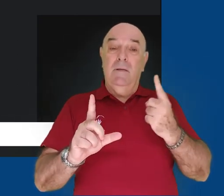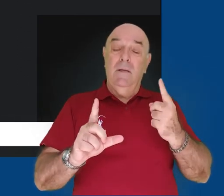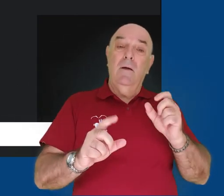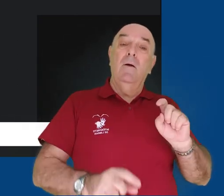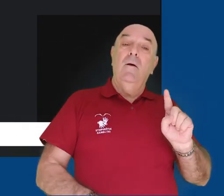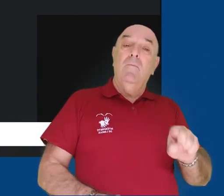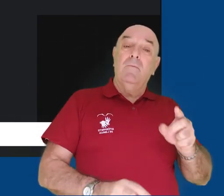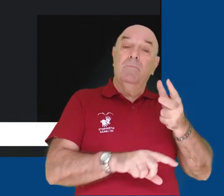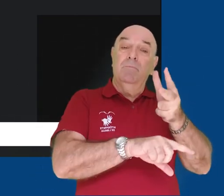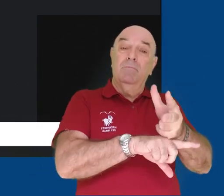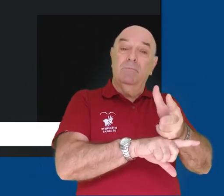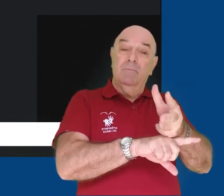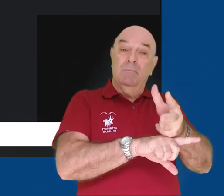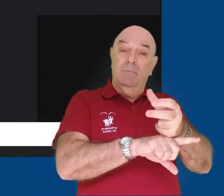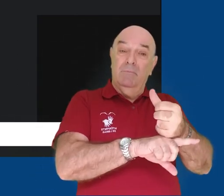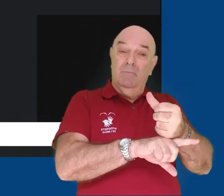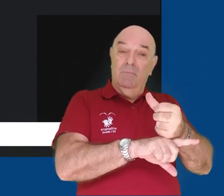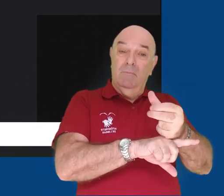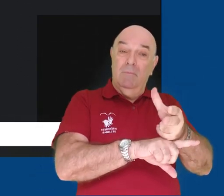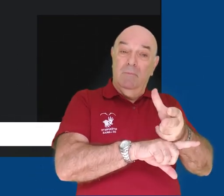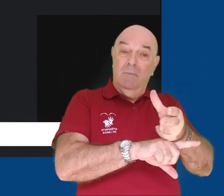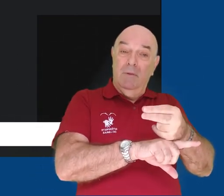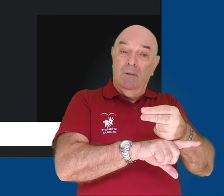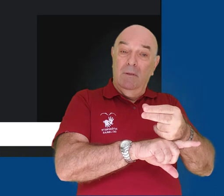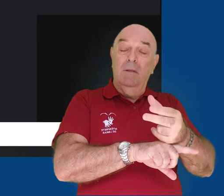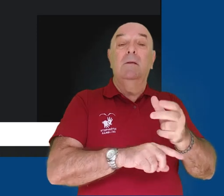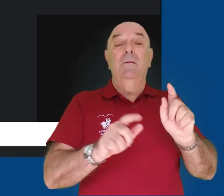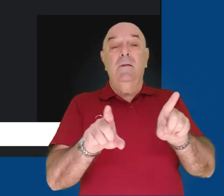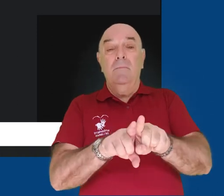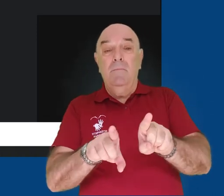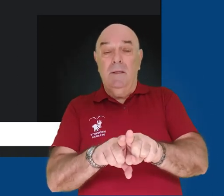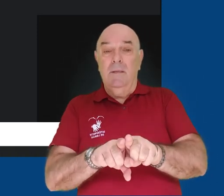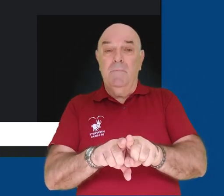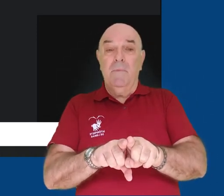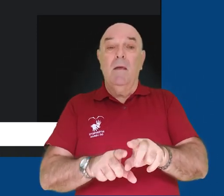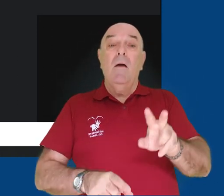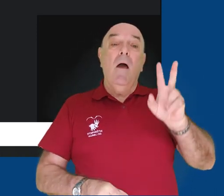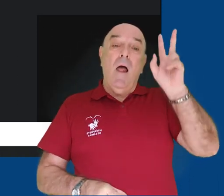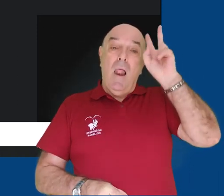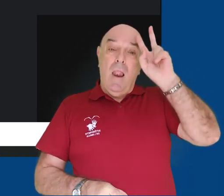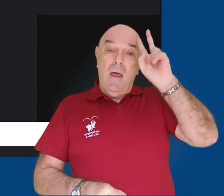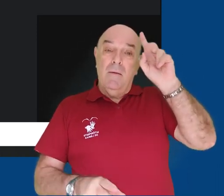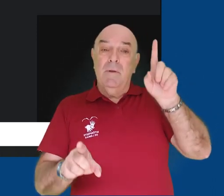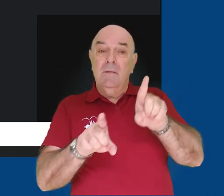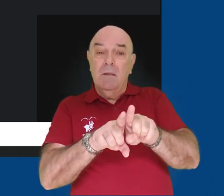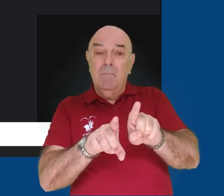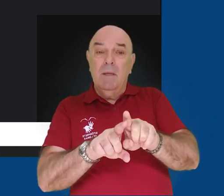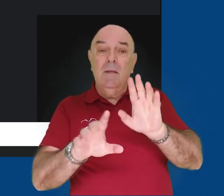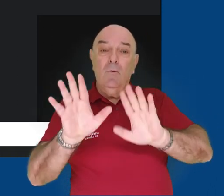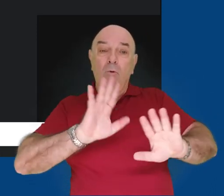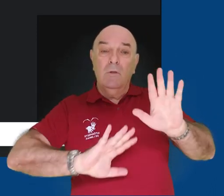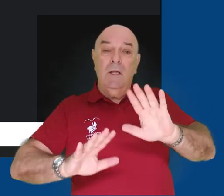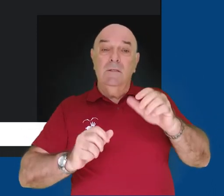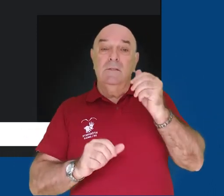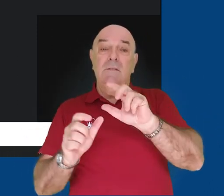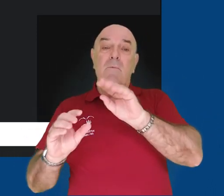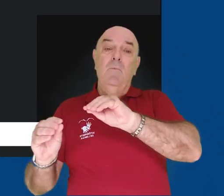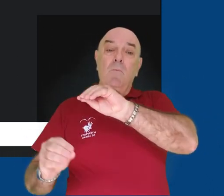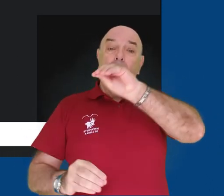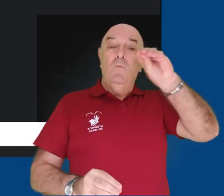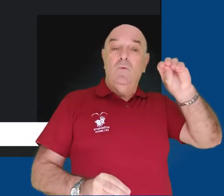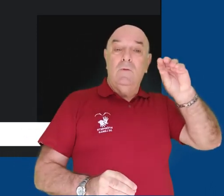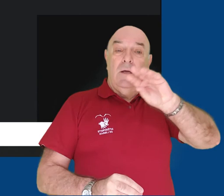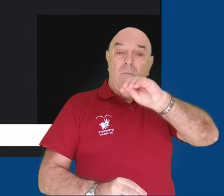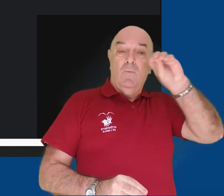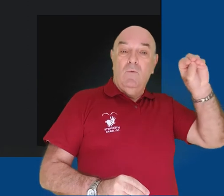antes de mudar de aba e de sala de reunião lembre-se de desativar o seu microfone e também a sua câmera